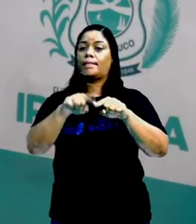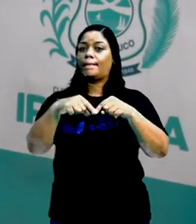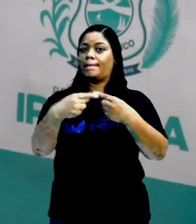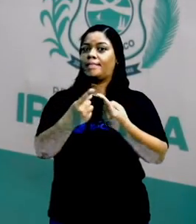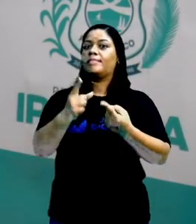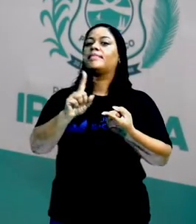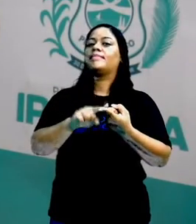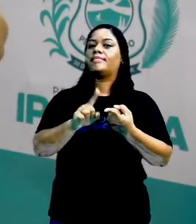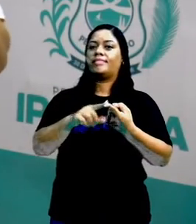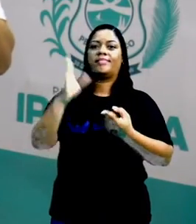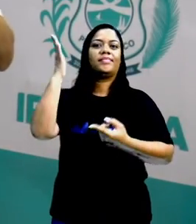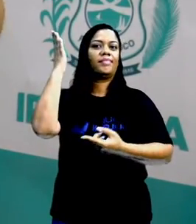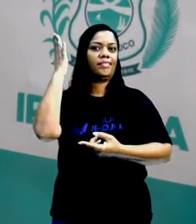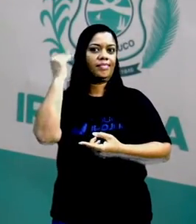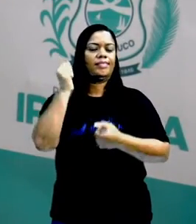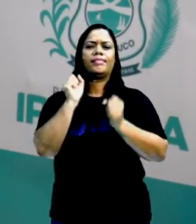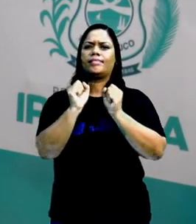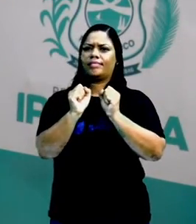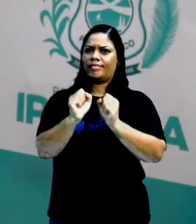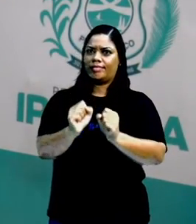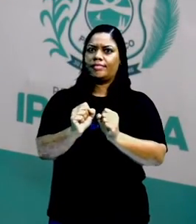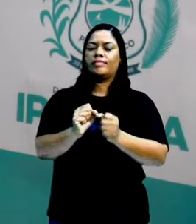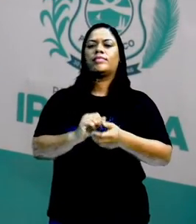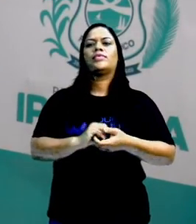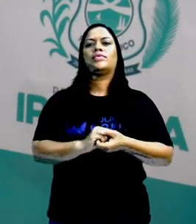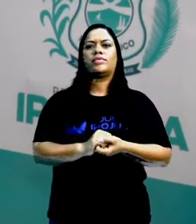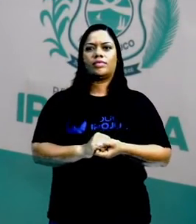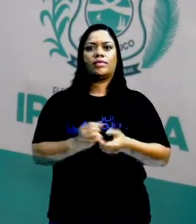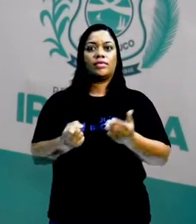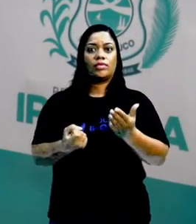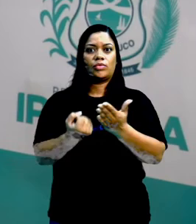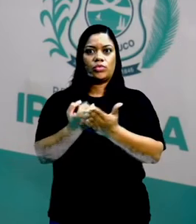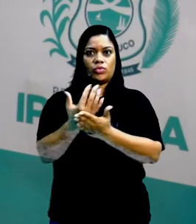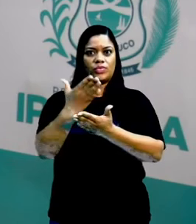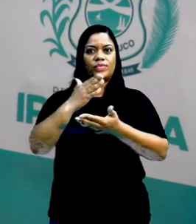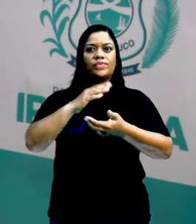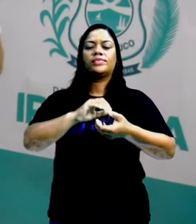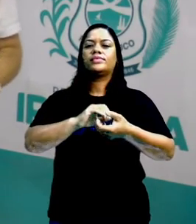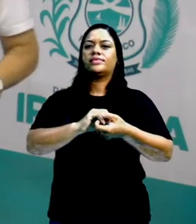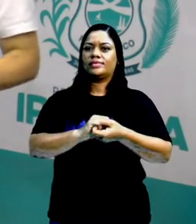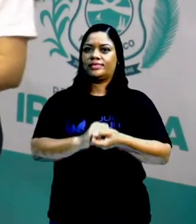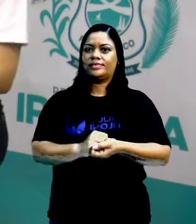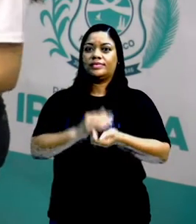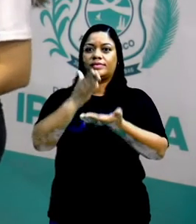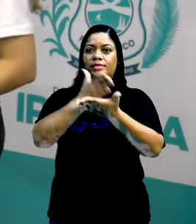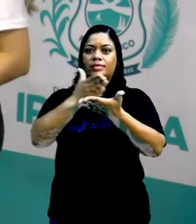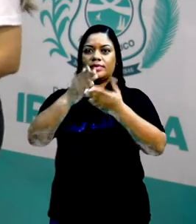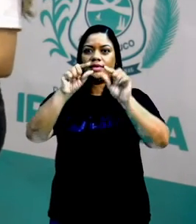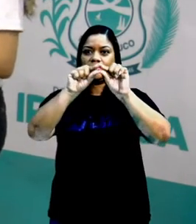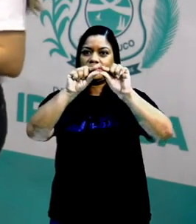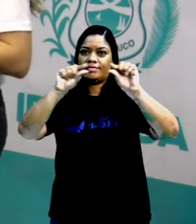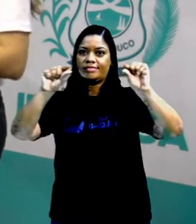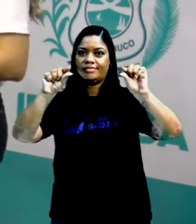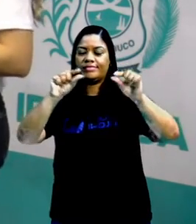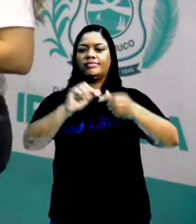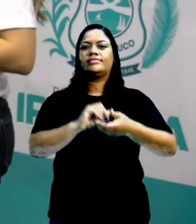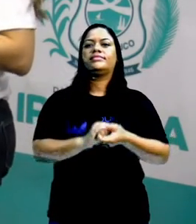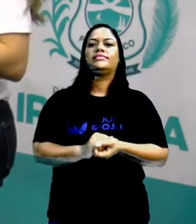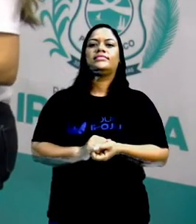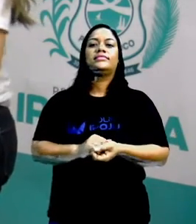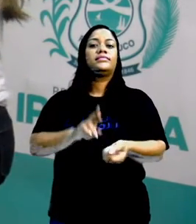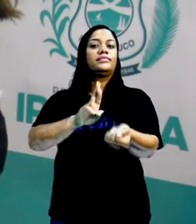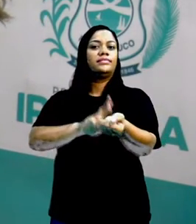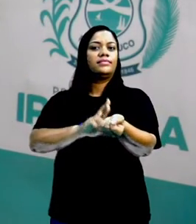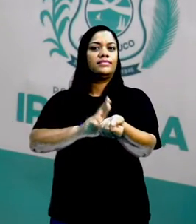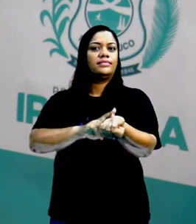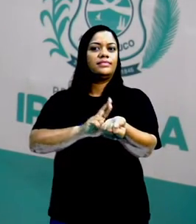também sabe que essa rima pode ser interna, acontecer no meio do verso, ok? E aí o ritmo é